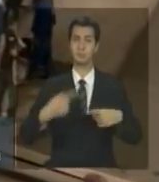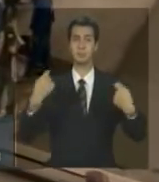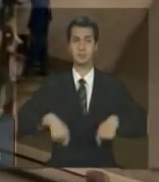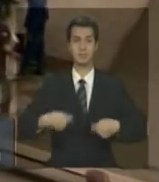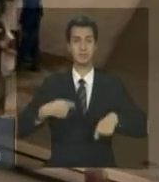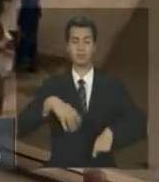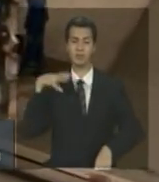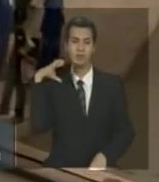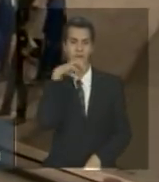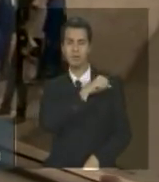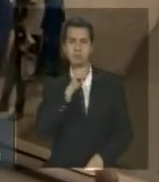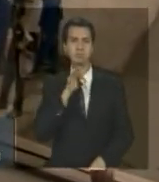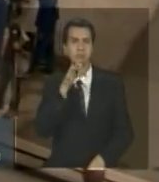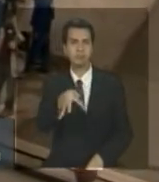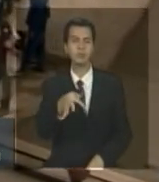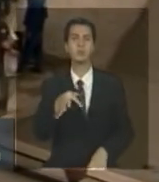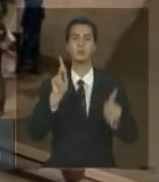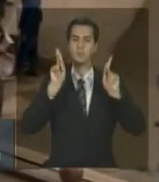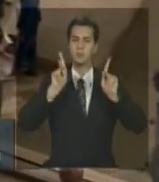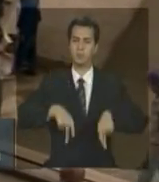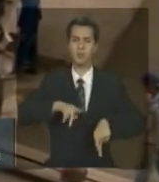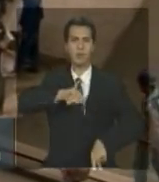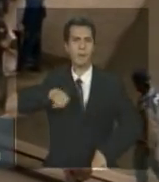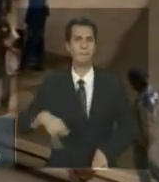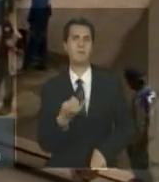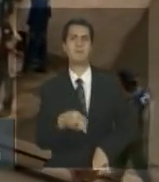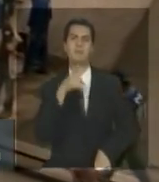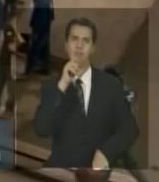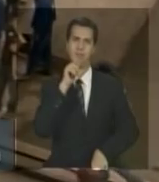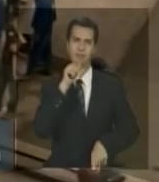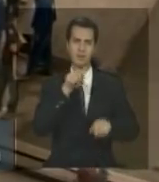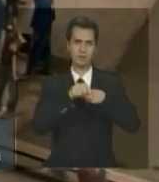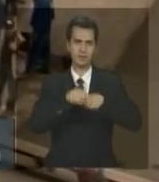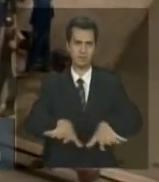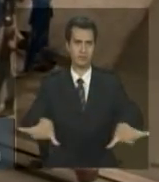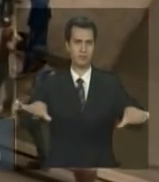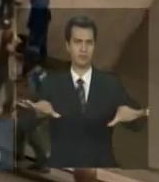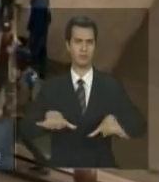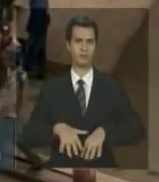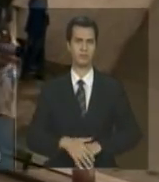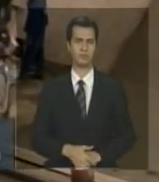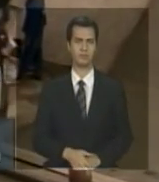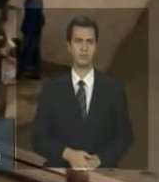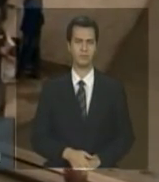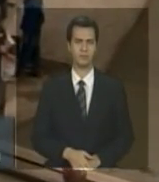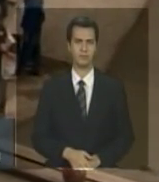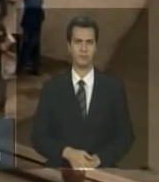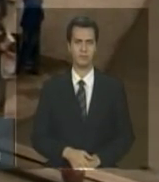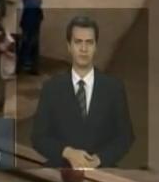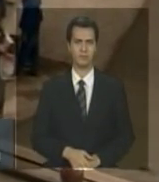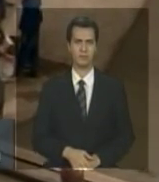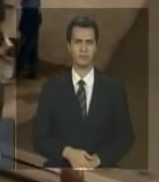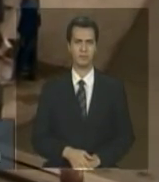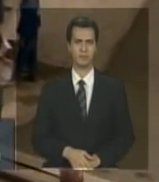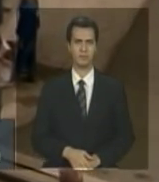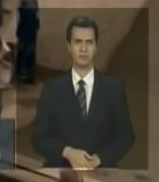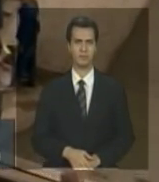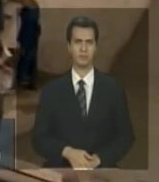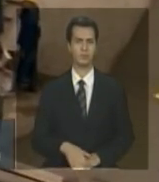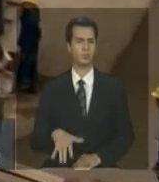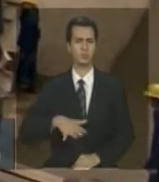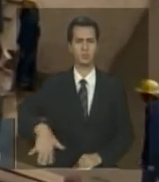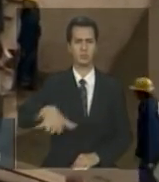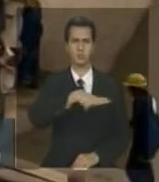a população possa se beneficiar de uma melhoria do acesso à água em